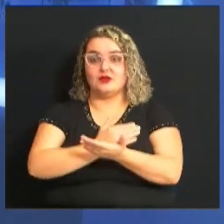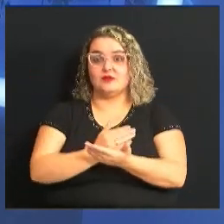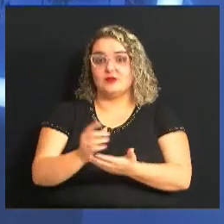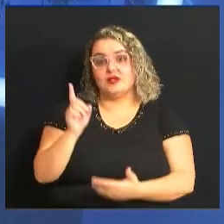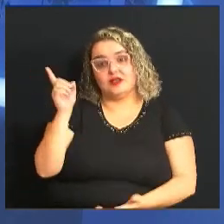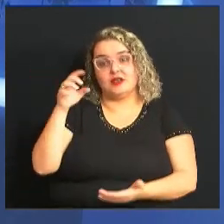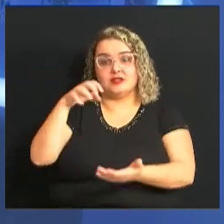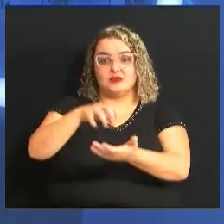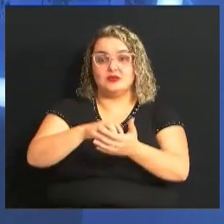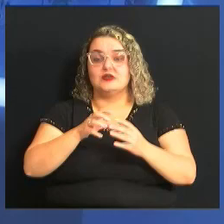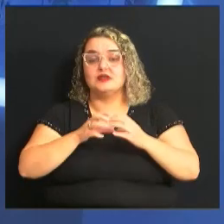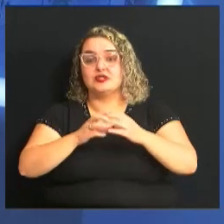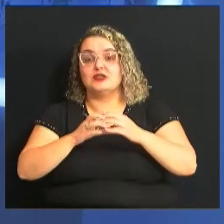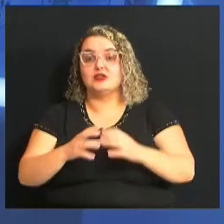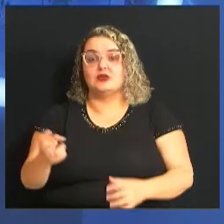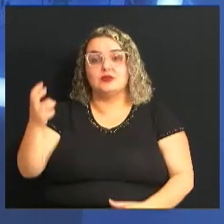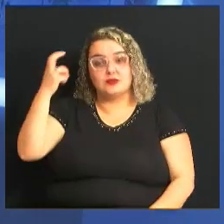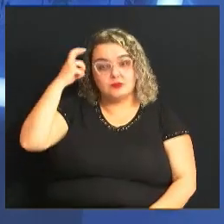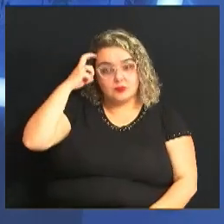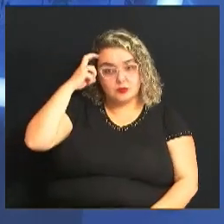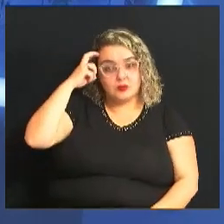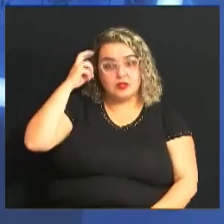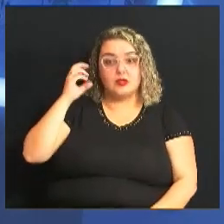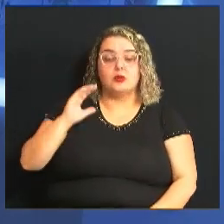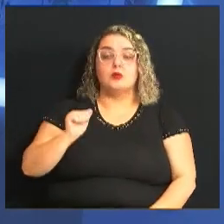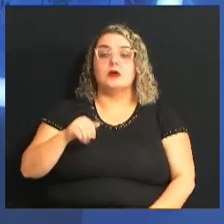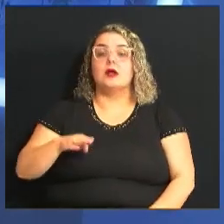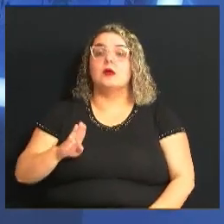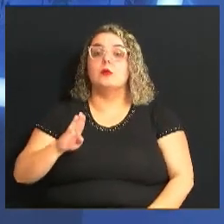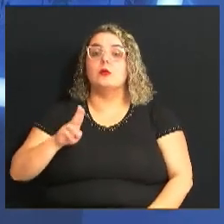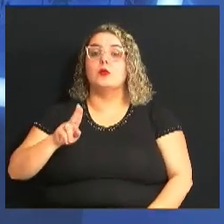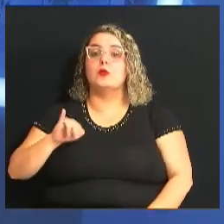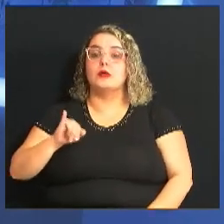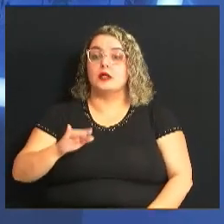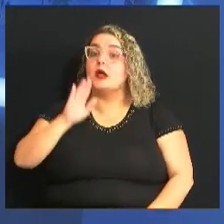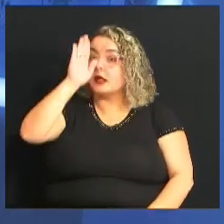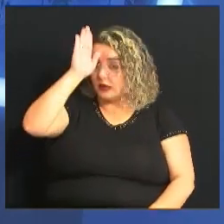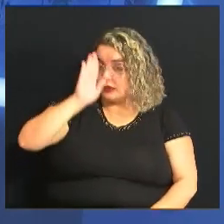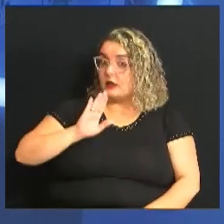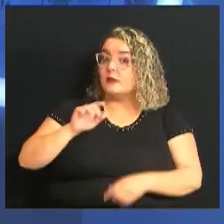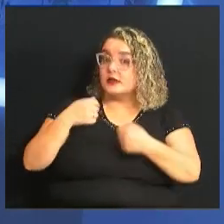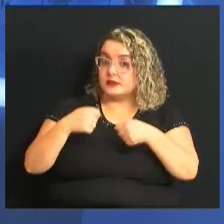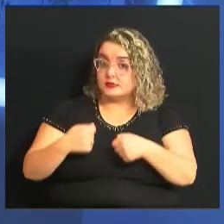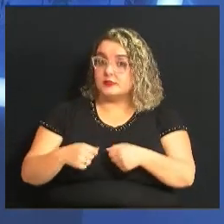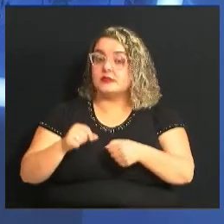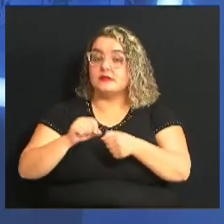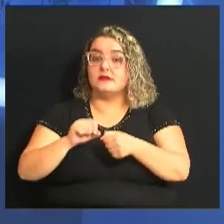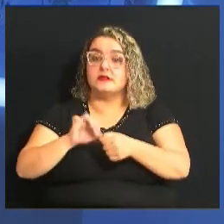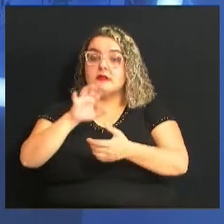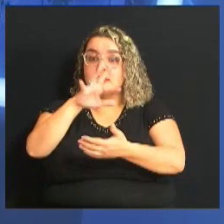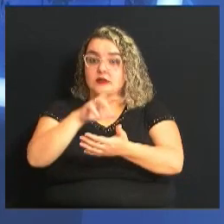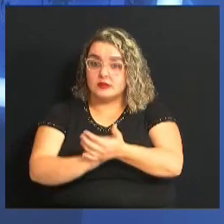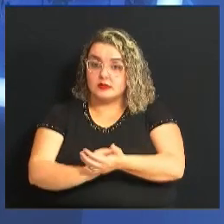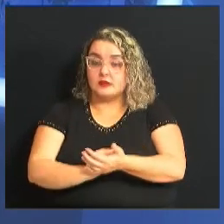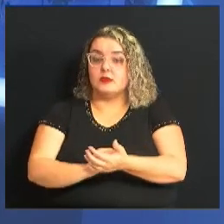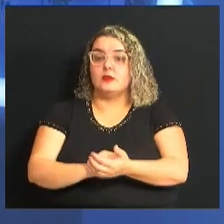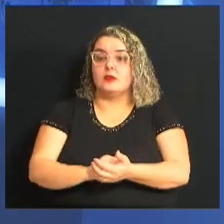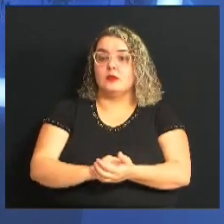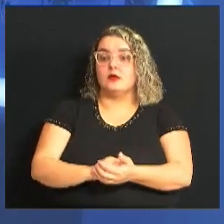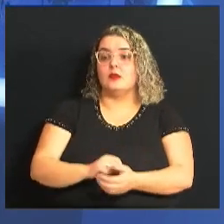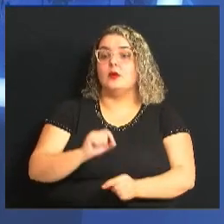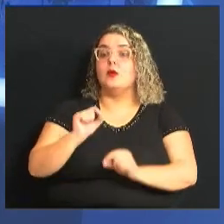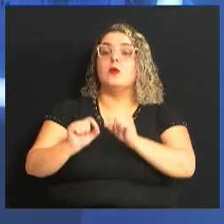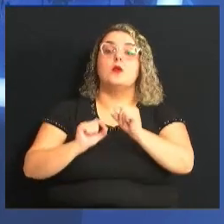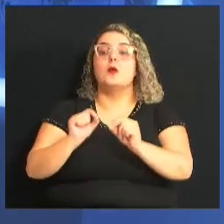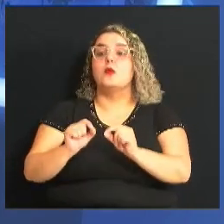de Convivência Cultural que fica no Cambuí. O passeio é gratuito, mas é preciso fazer uma inscrição pelo e-mail. O que te